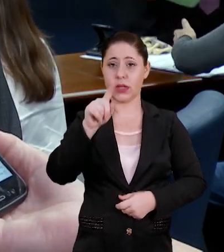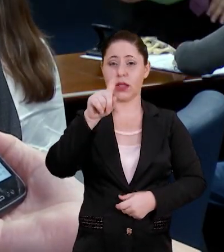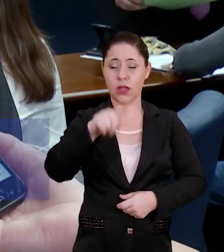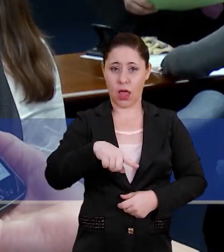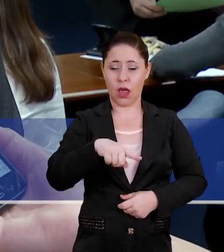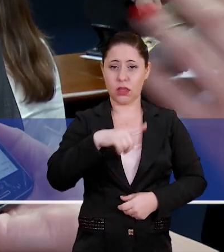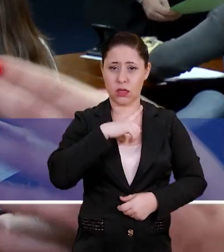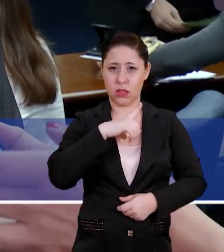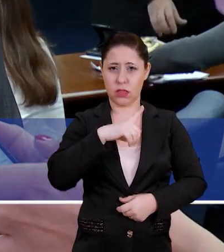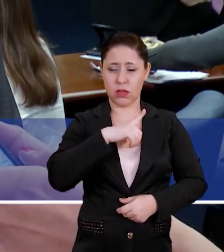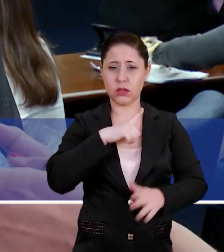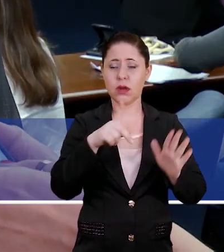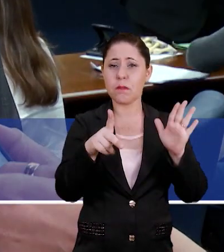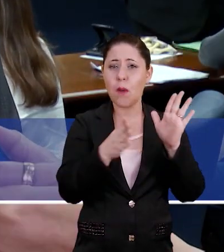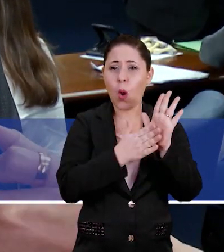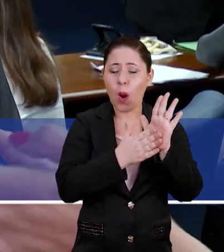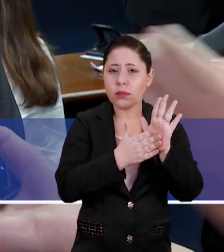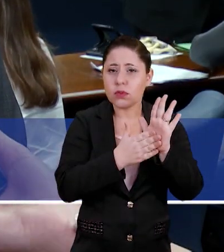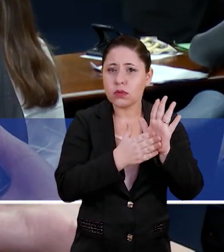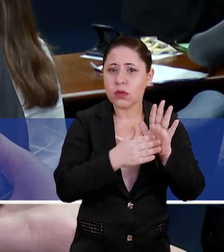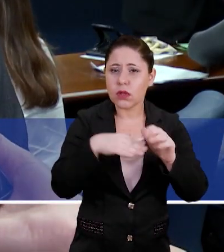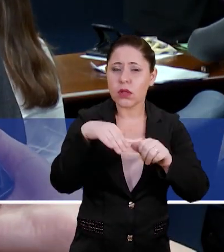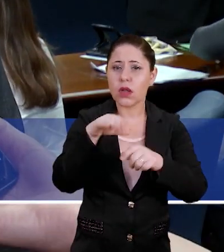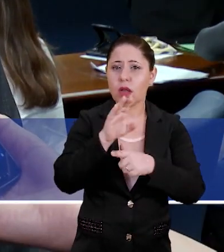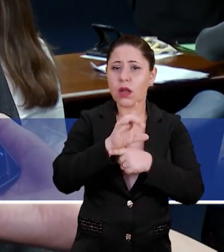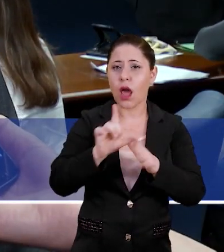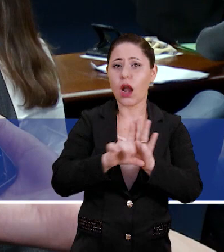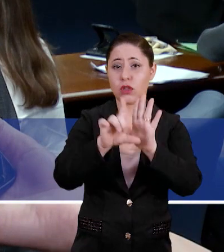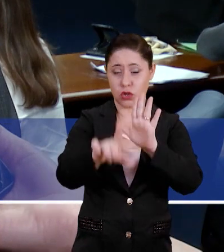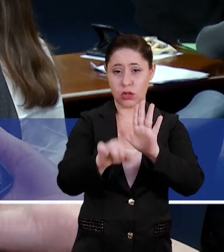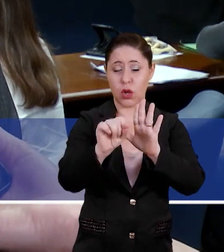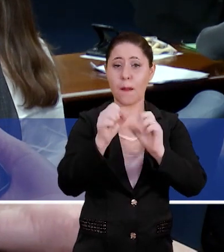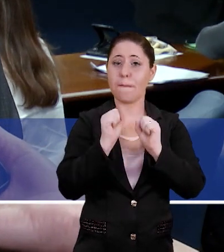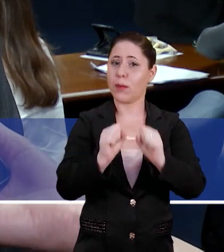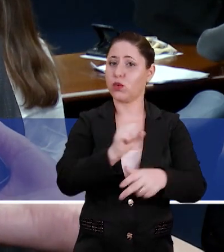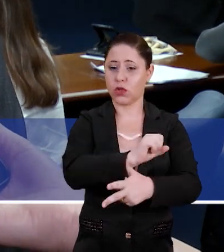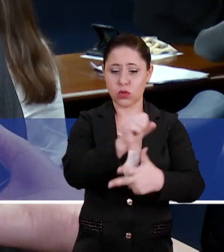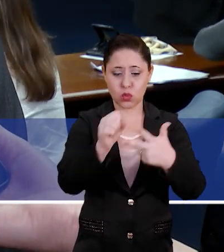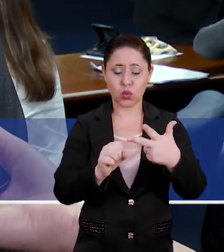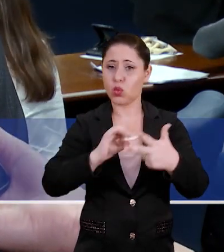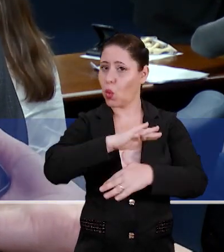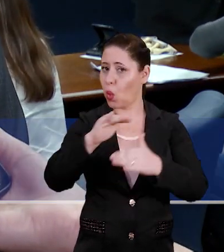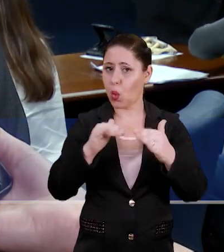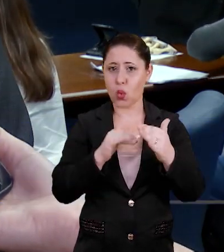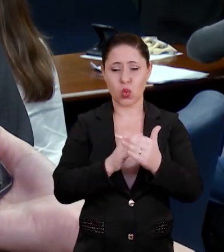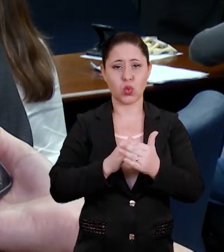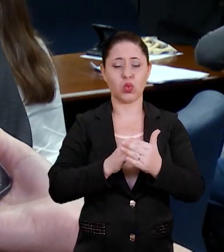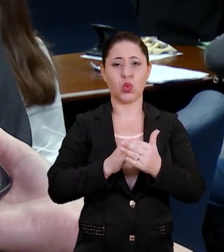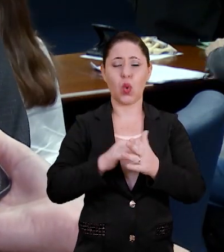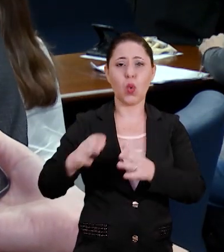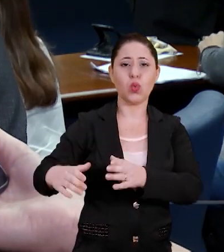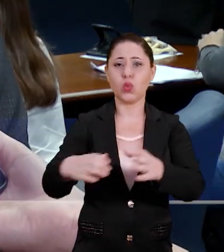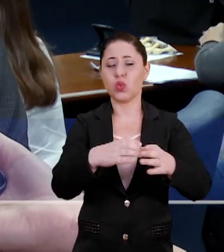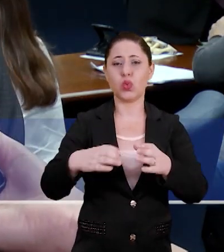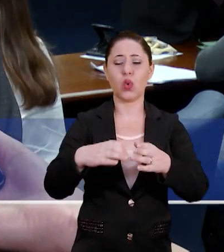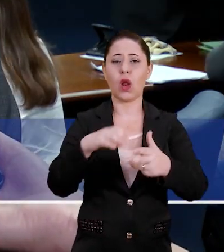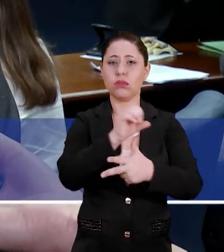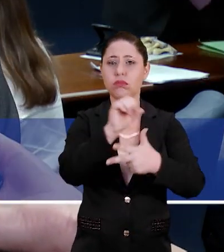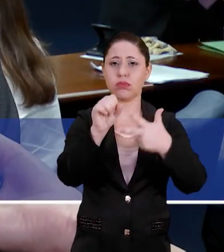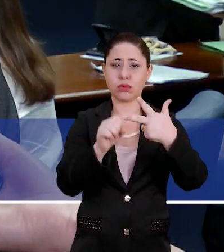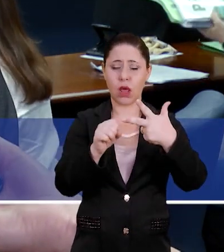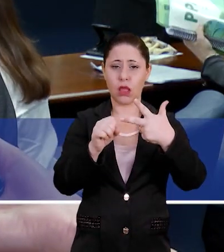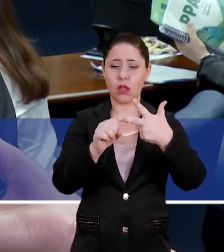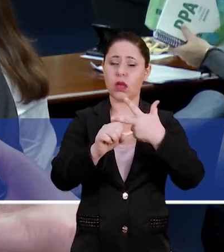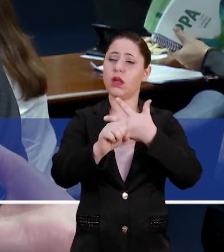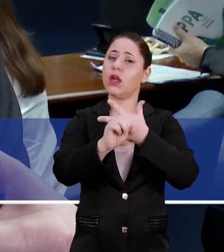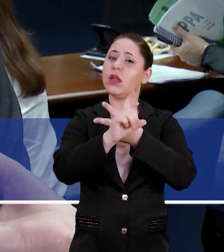é previsto em nossa legislação para que todos os poderes, todos os âmbitos, as